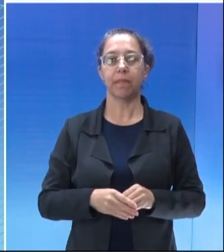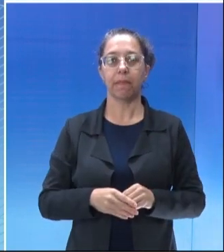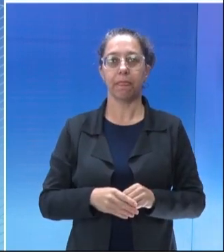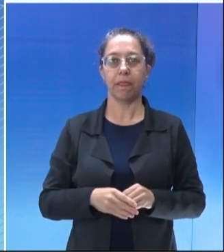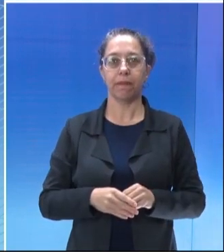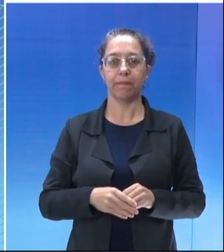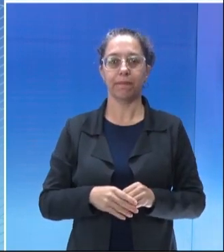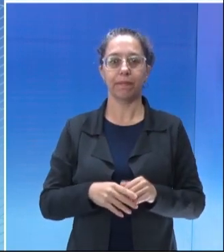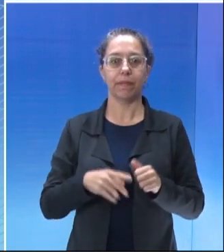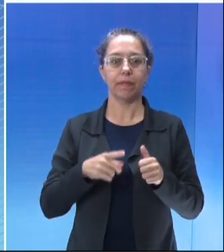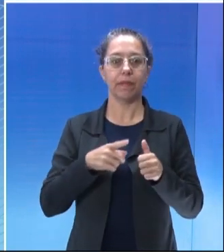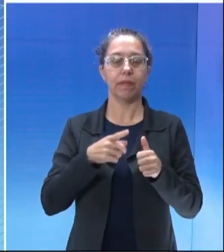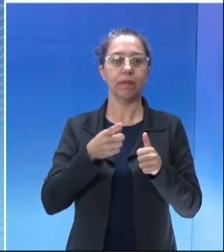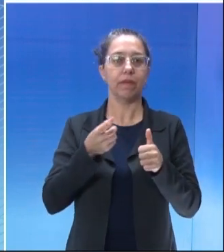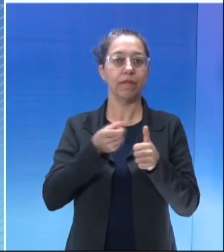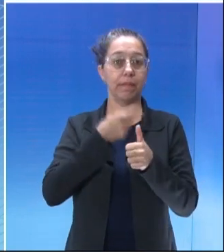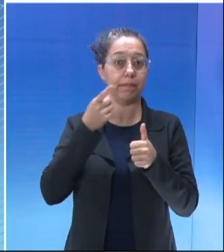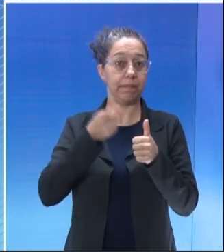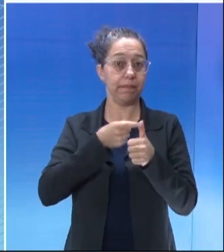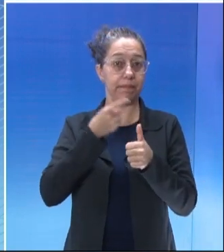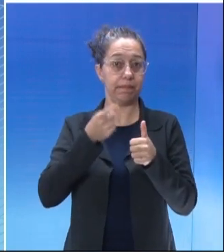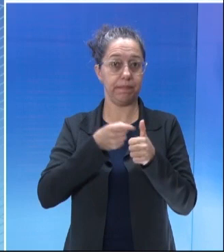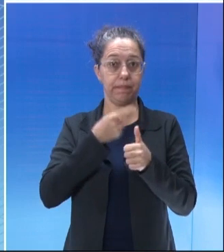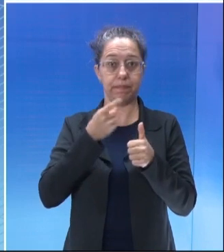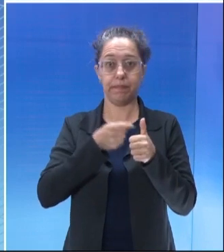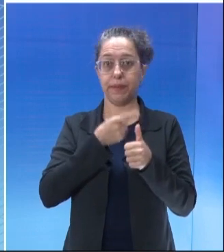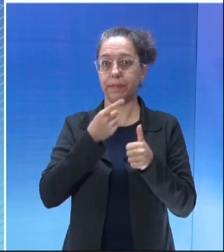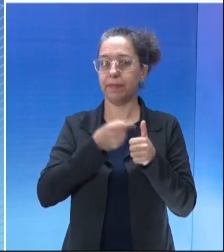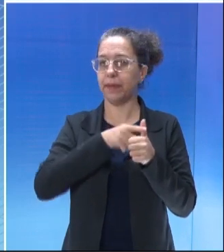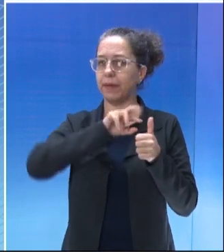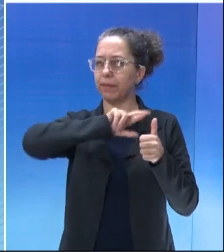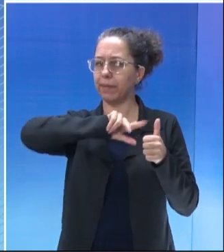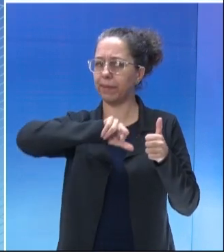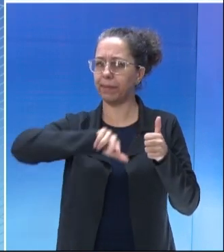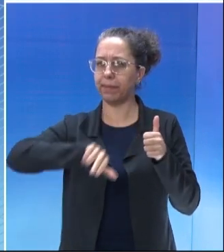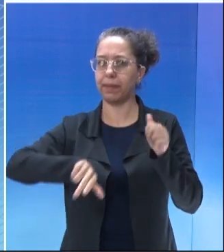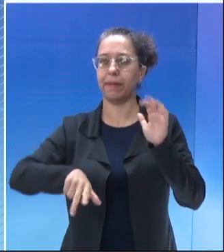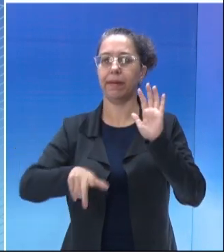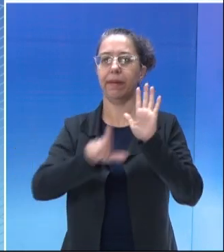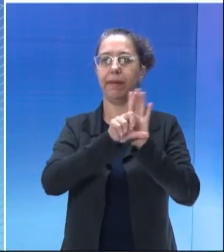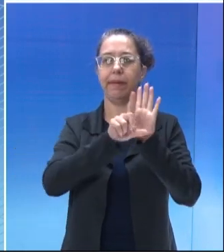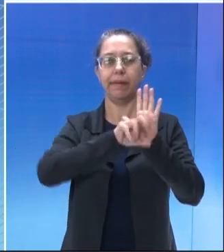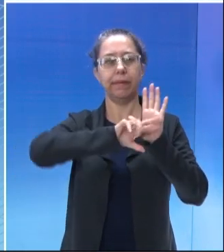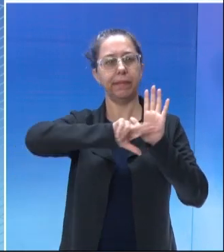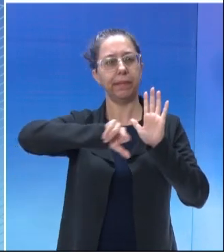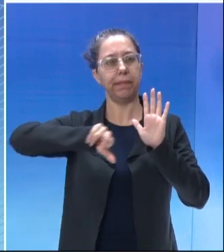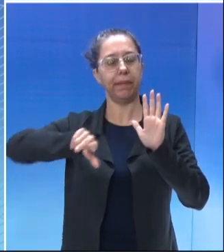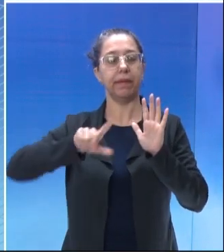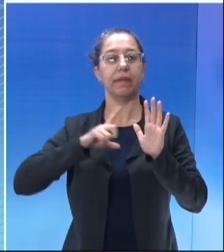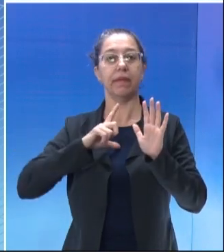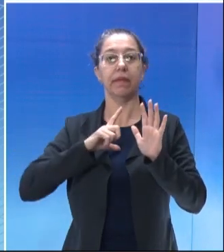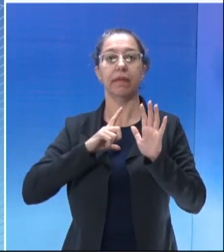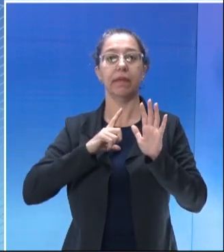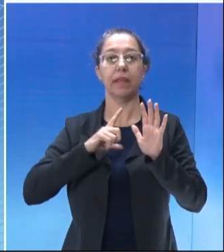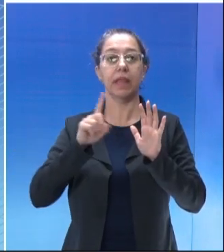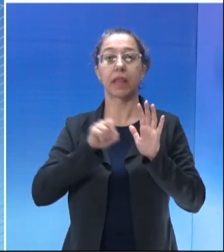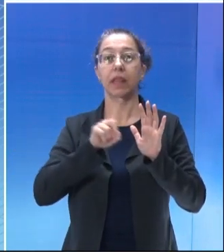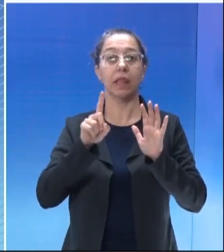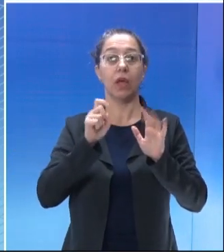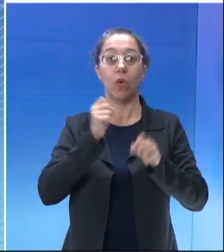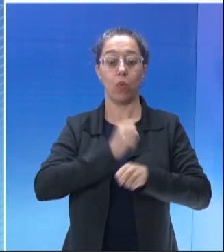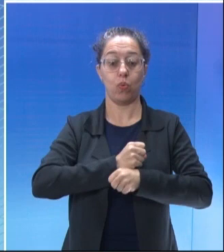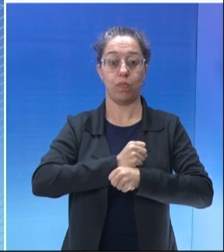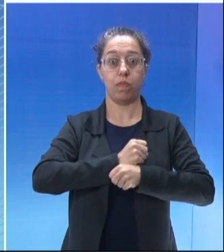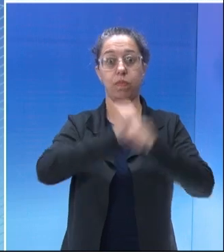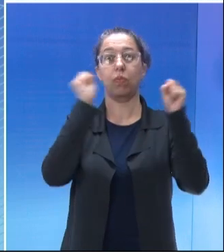a lei dos sexagenários, a lei Eusébio de Queiroz, a lei do ventre livre, que eram leis que não aboliam totalmente